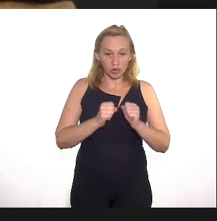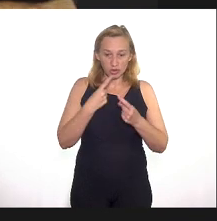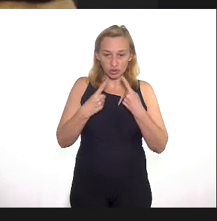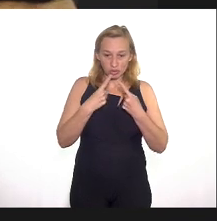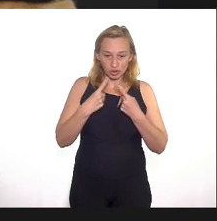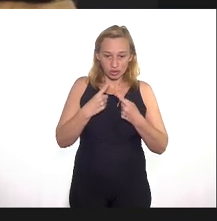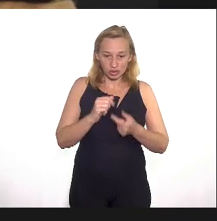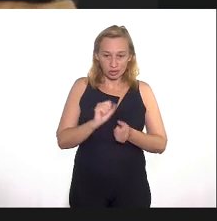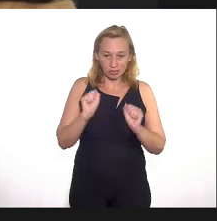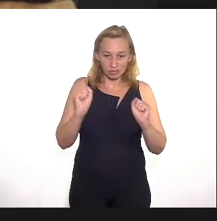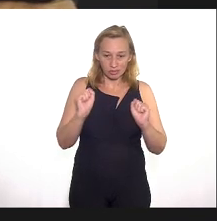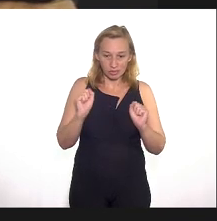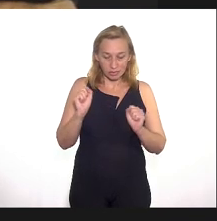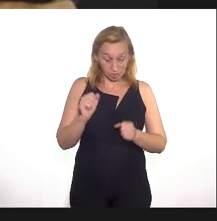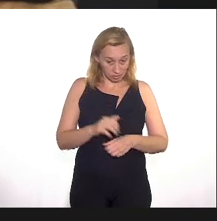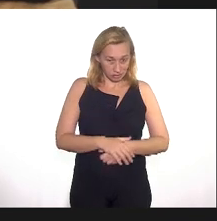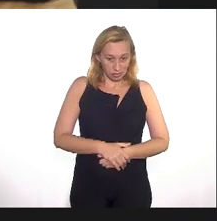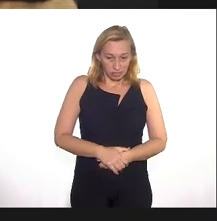Pode.